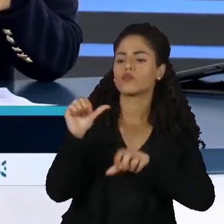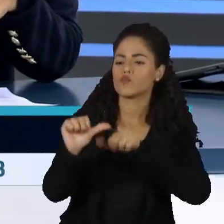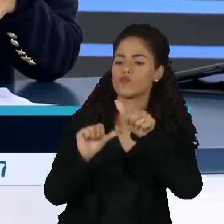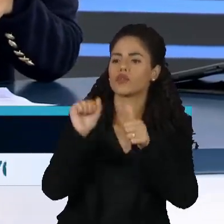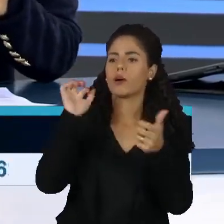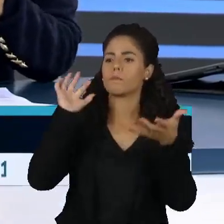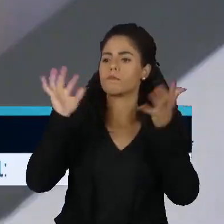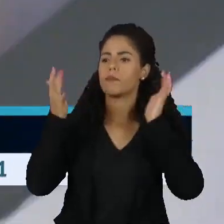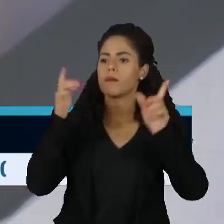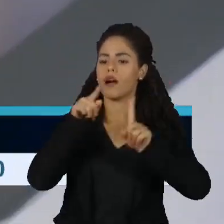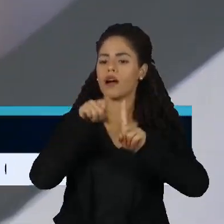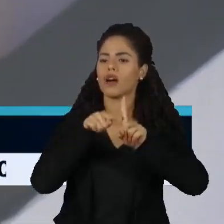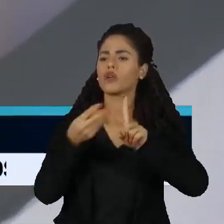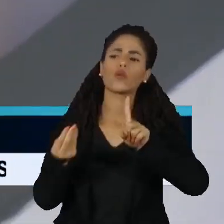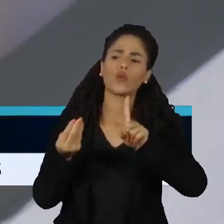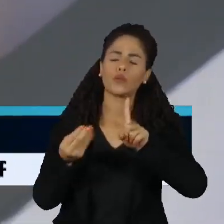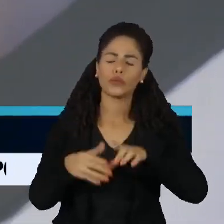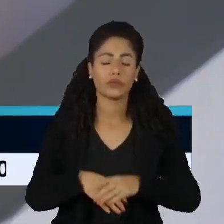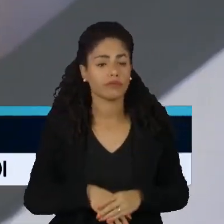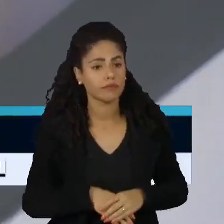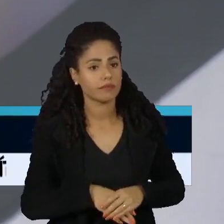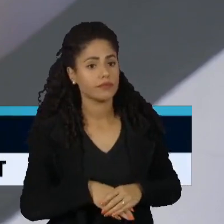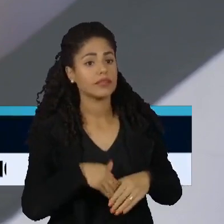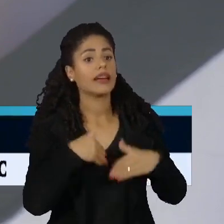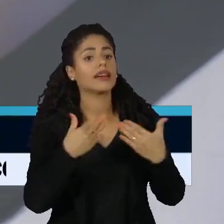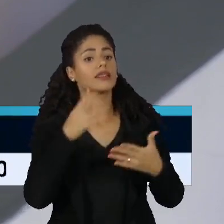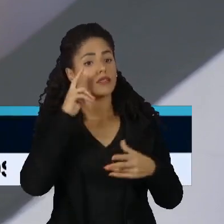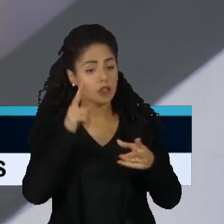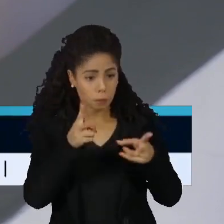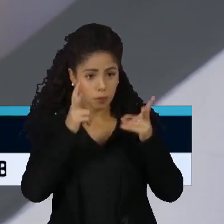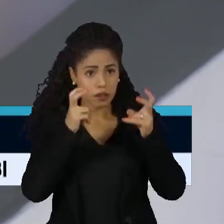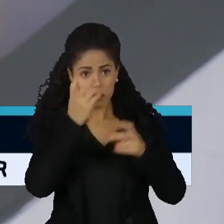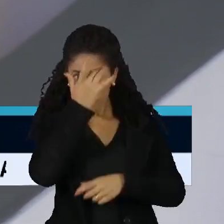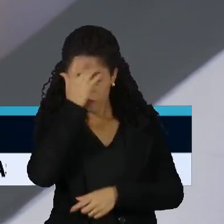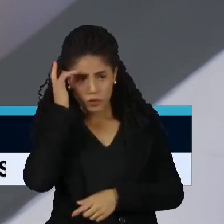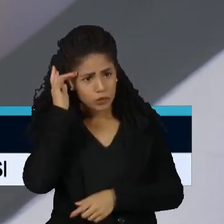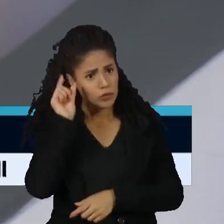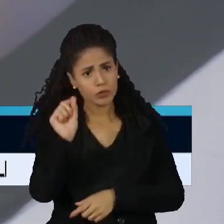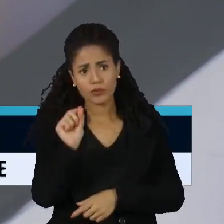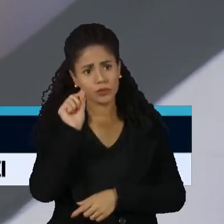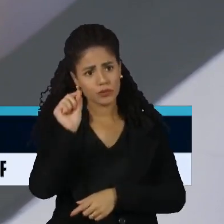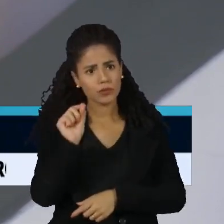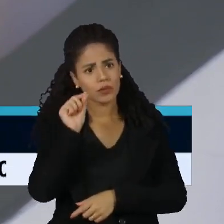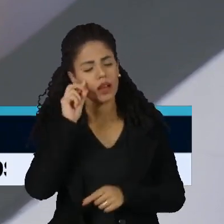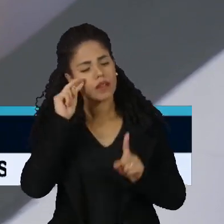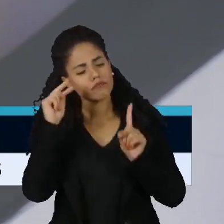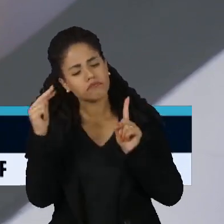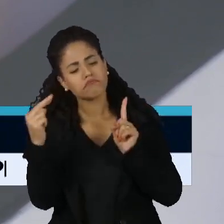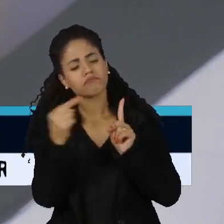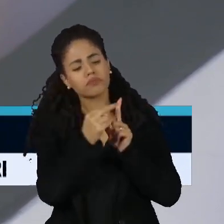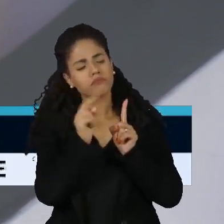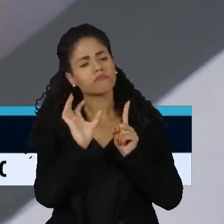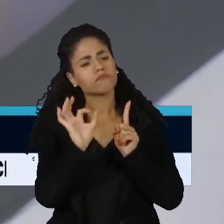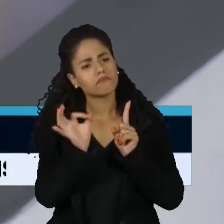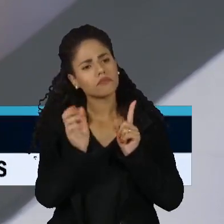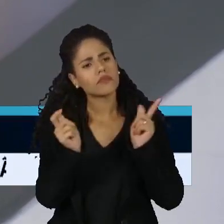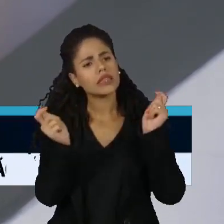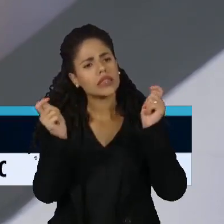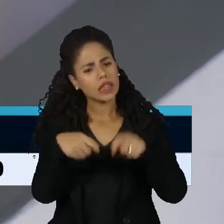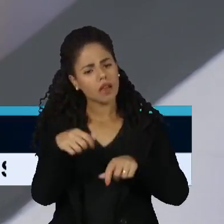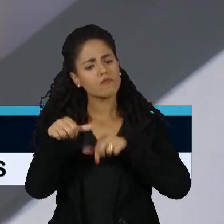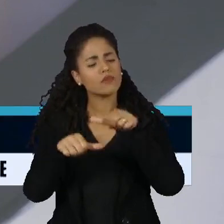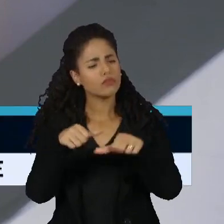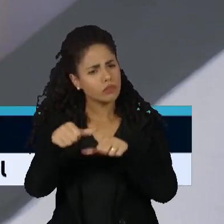climática. Começa a haver gente que olha por essa ótica, né? Nós